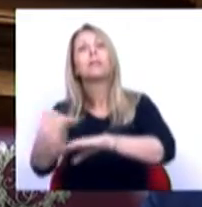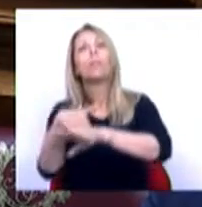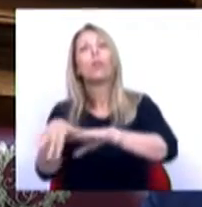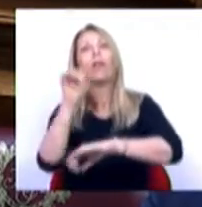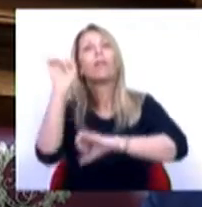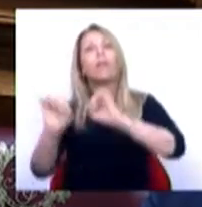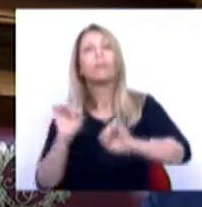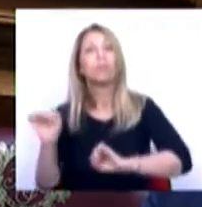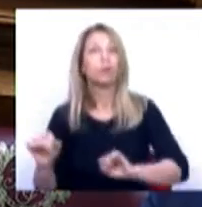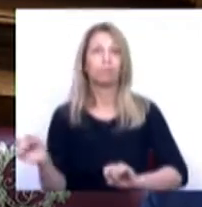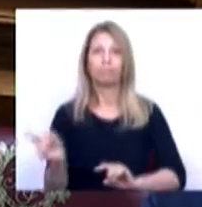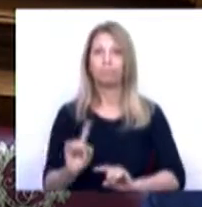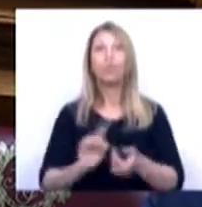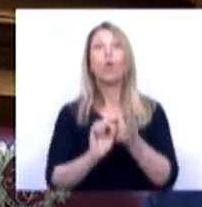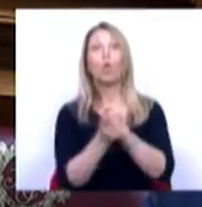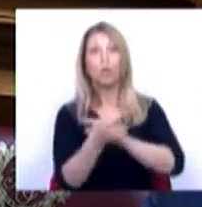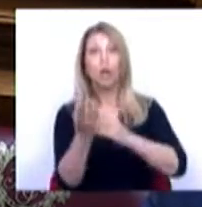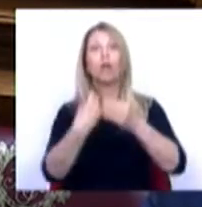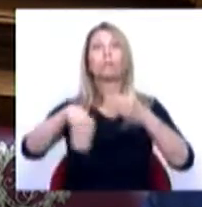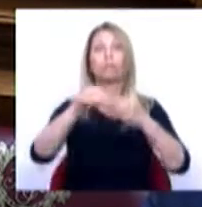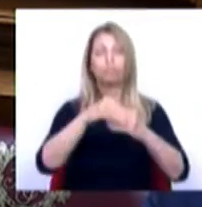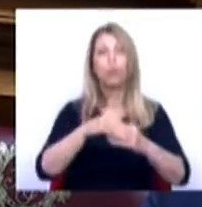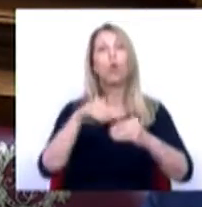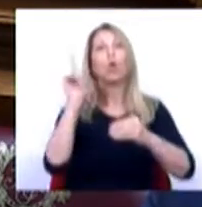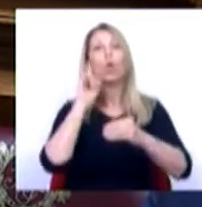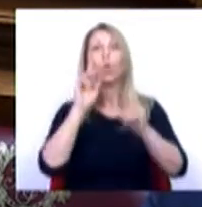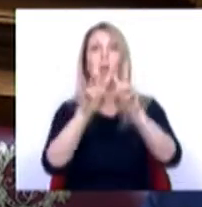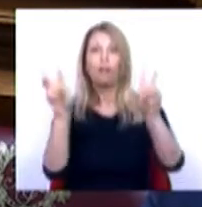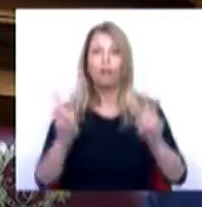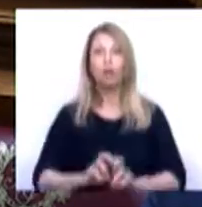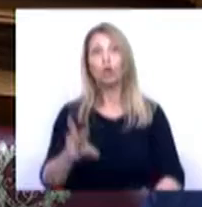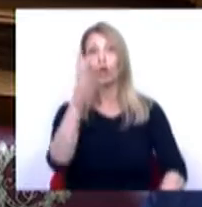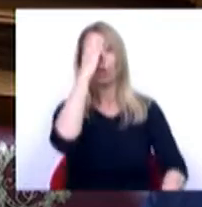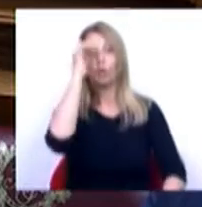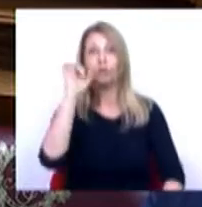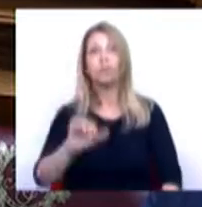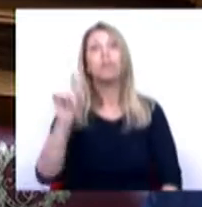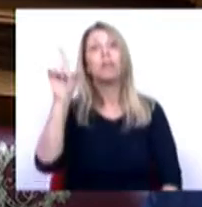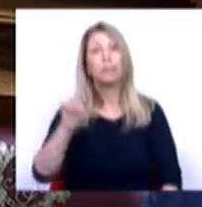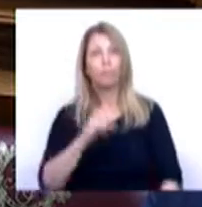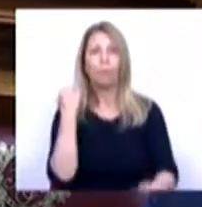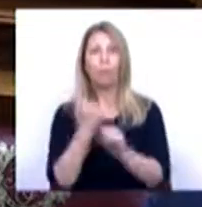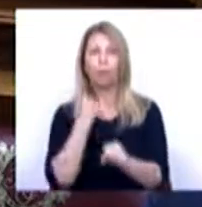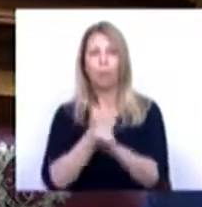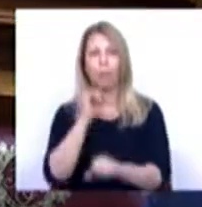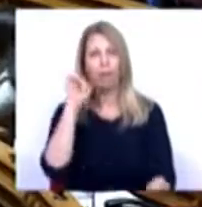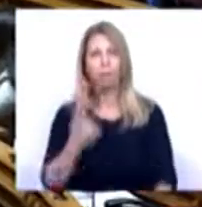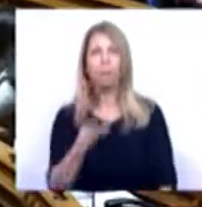recompensados pelas suas qualificações, pelo seu esforço e, acima de tudo, pelo seu trabalho. Disse.